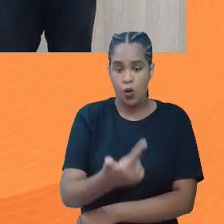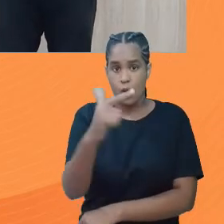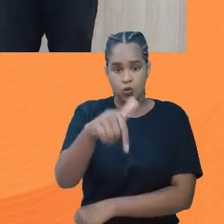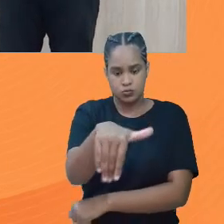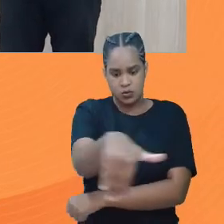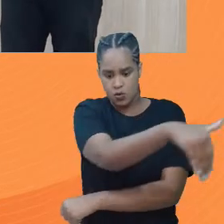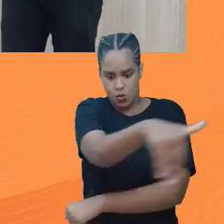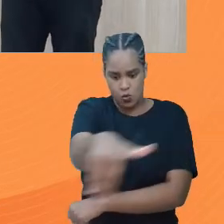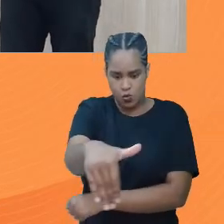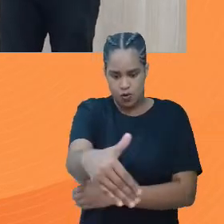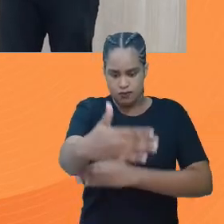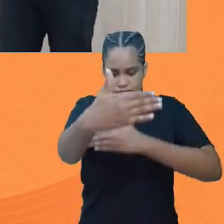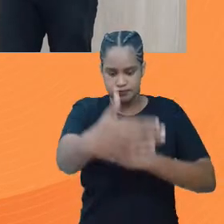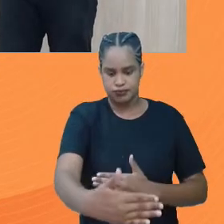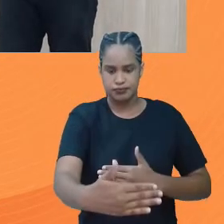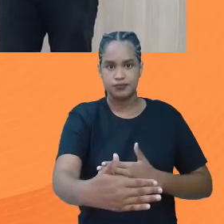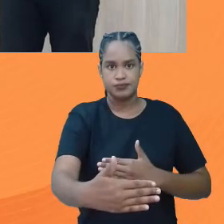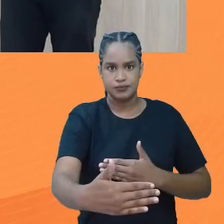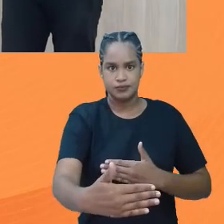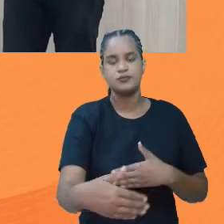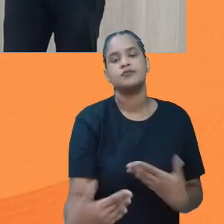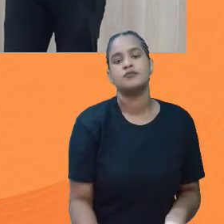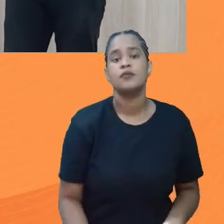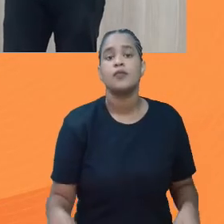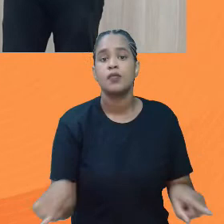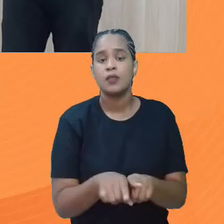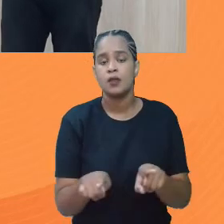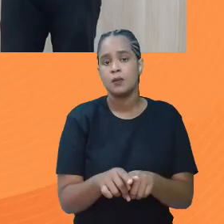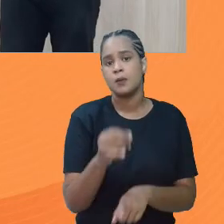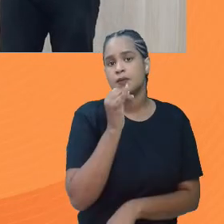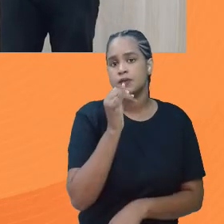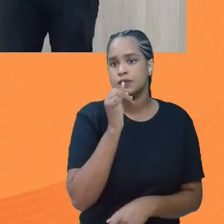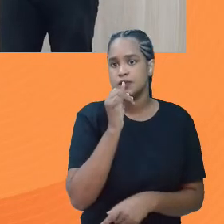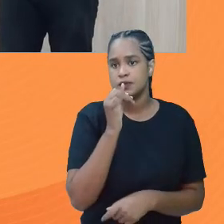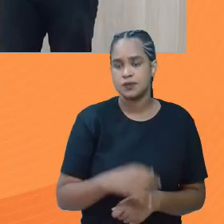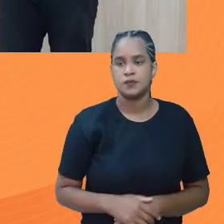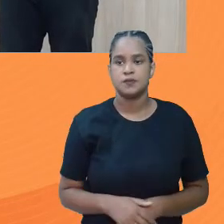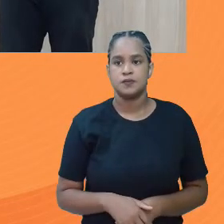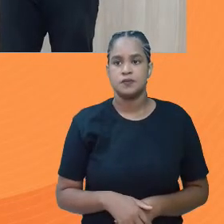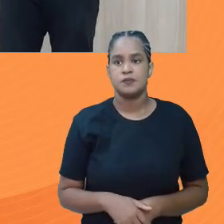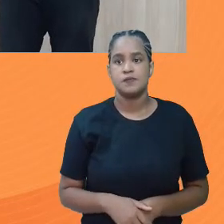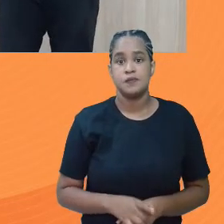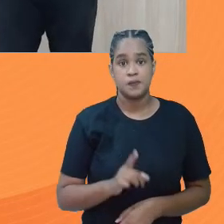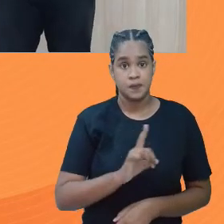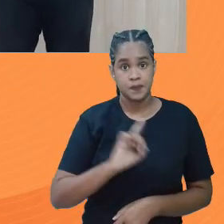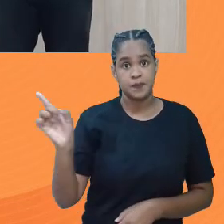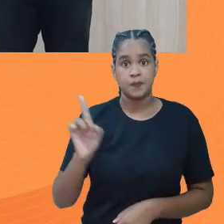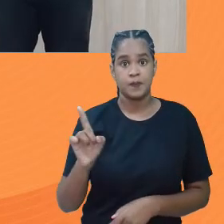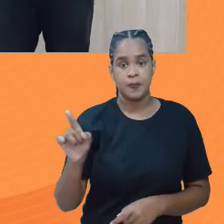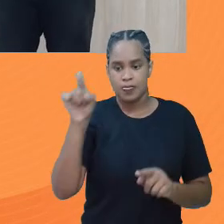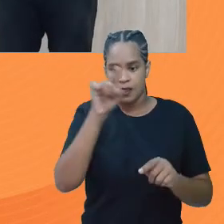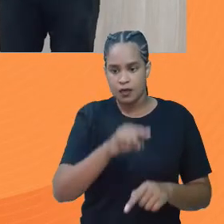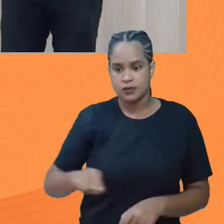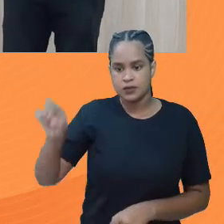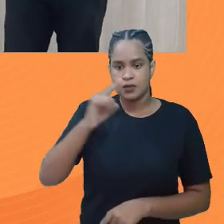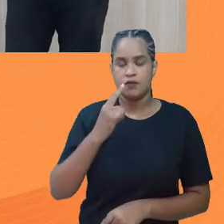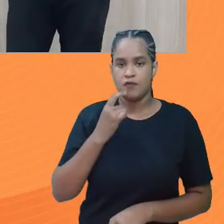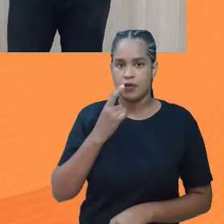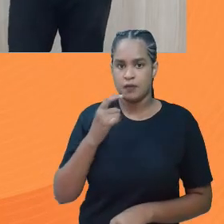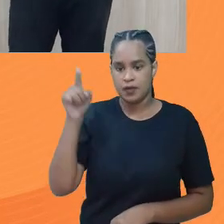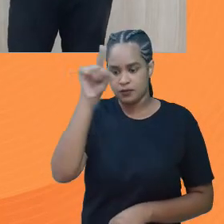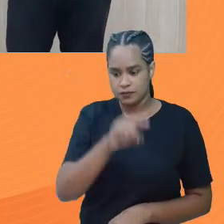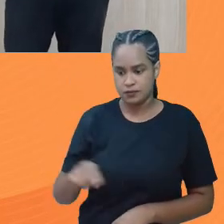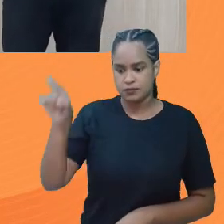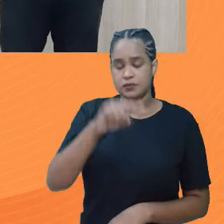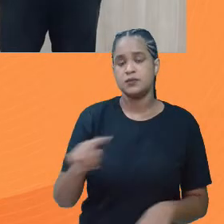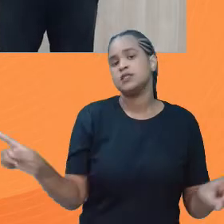tá joia? Você pode encontrar também essas retas paralelas nesse exemplo aqui que eu coloquei, que está circulando aí para você, e você